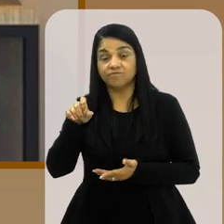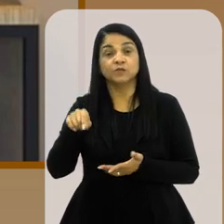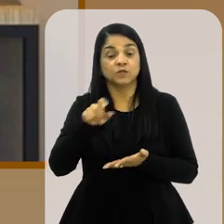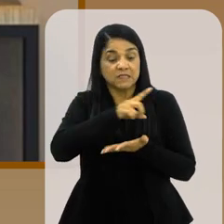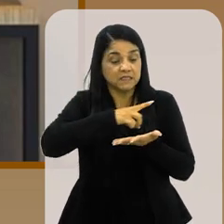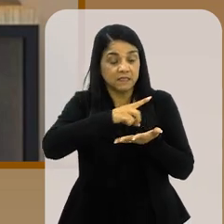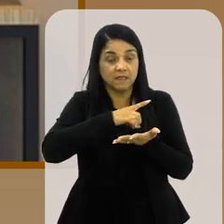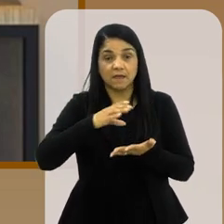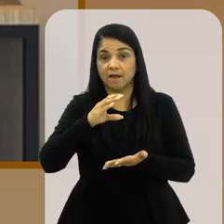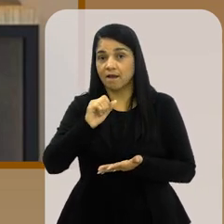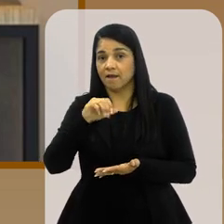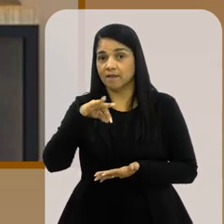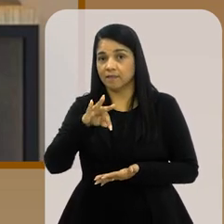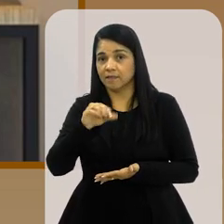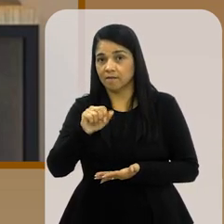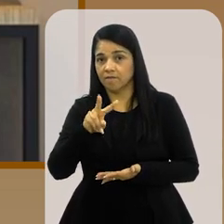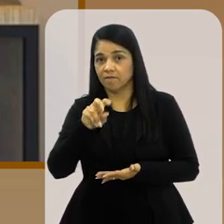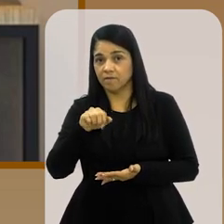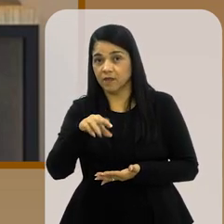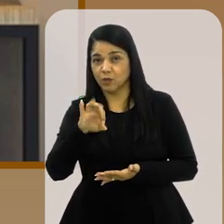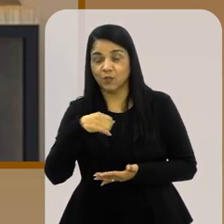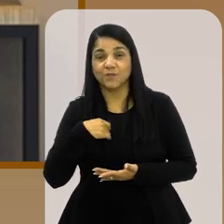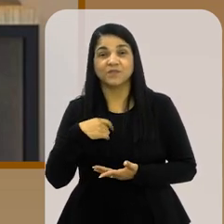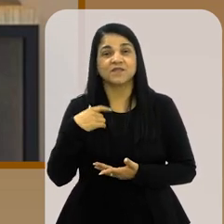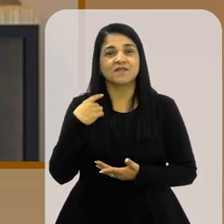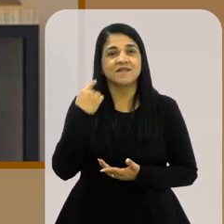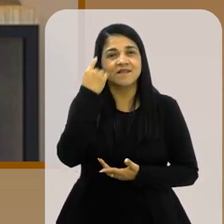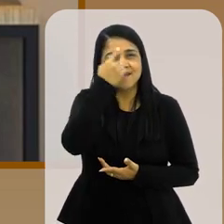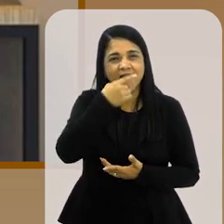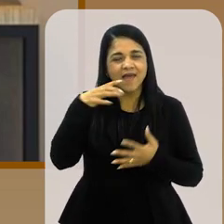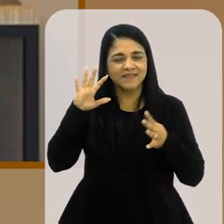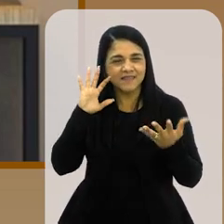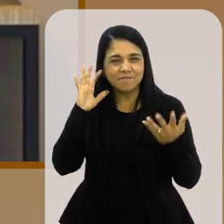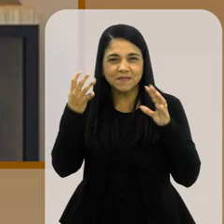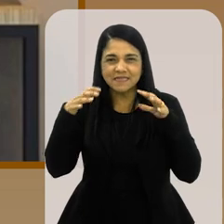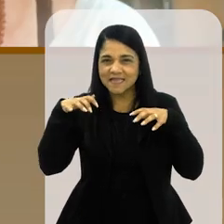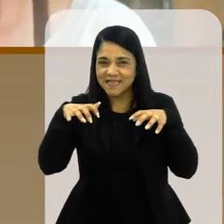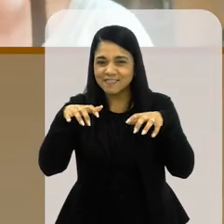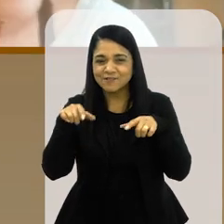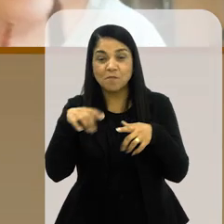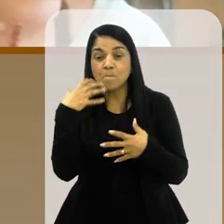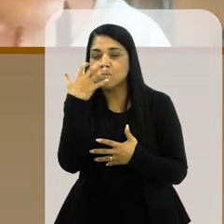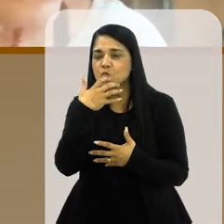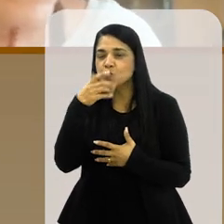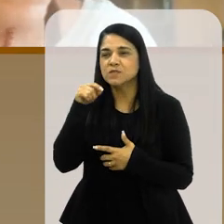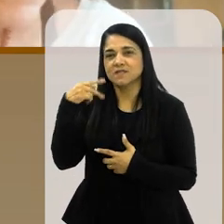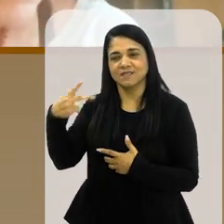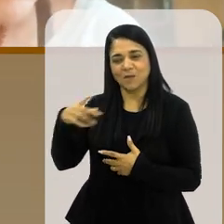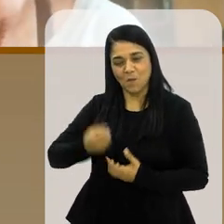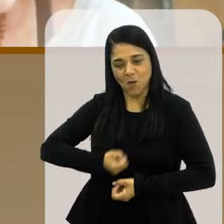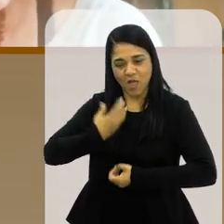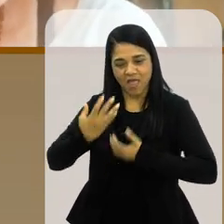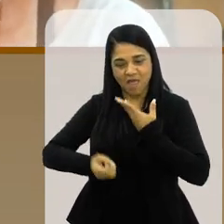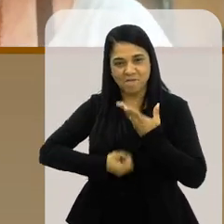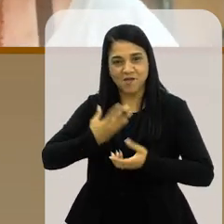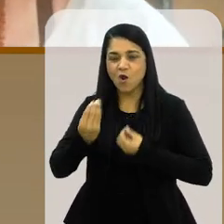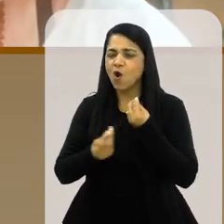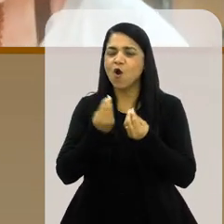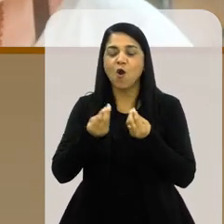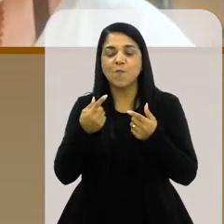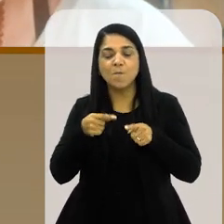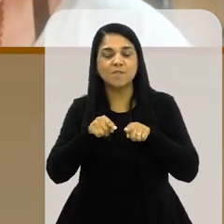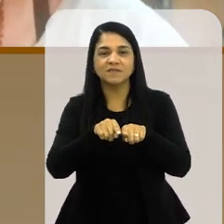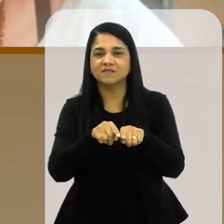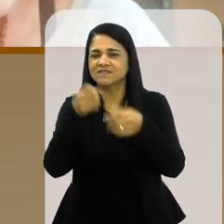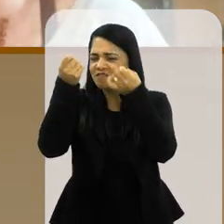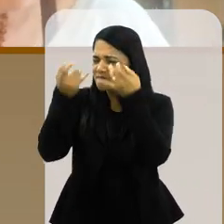seus poemas, Fardo de Carinho e Tempestade, foram transformados em música por ele. Conta pra gente como foi essa